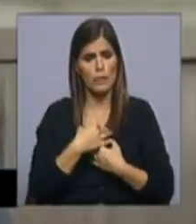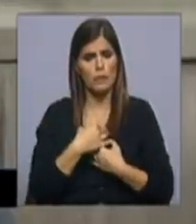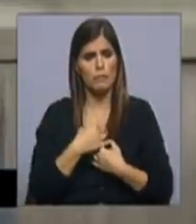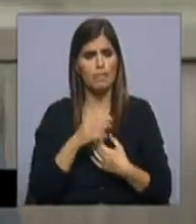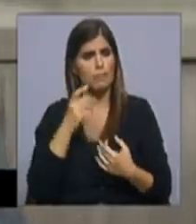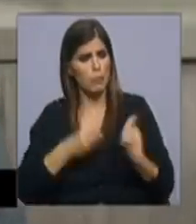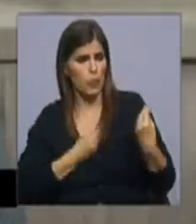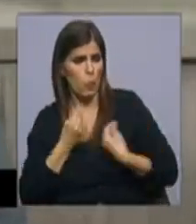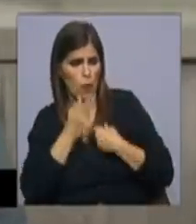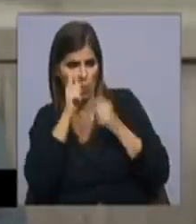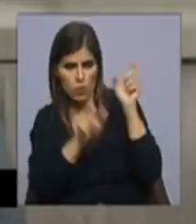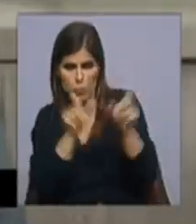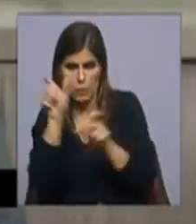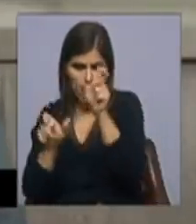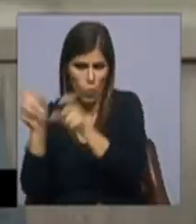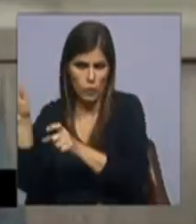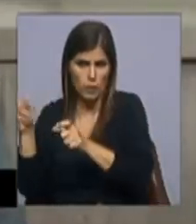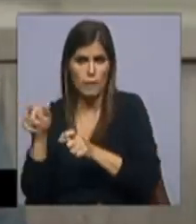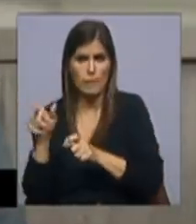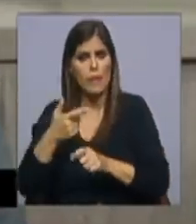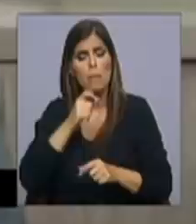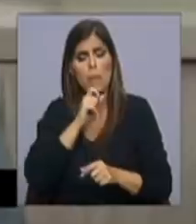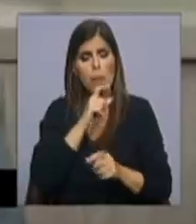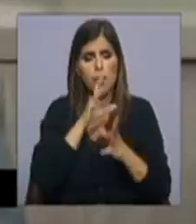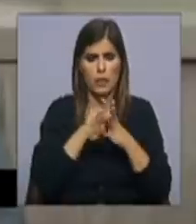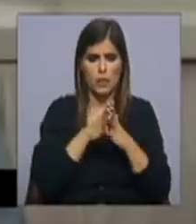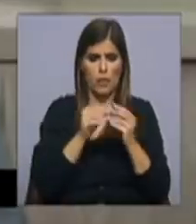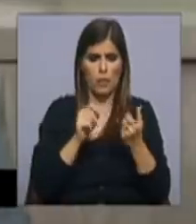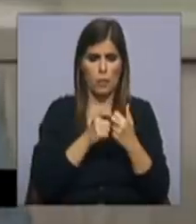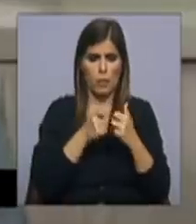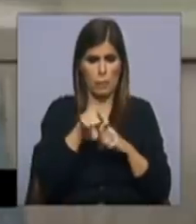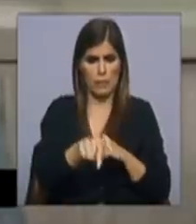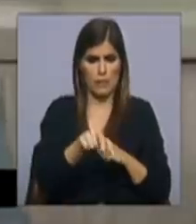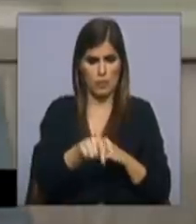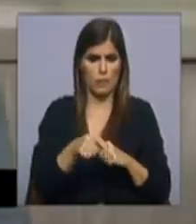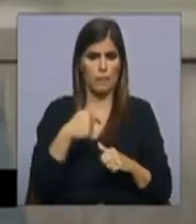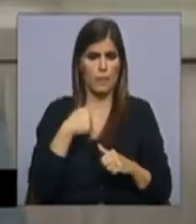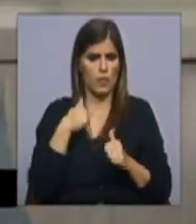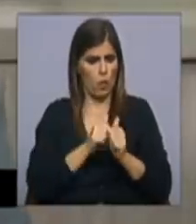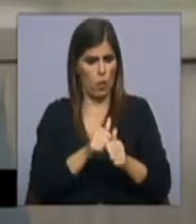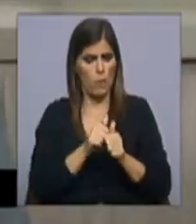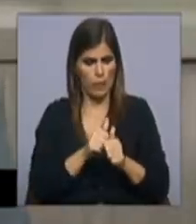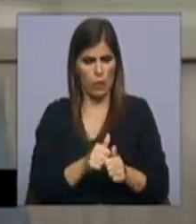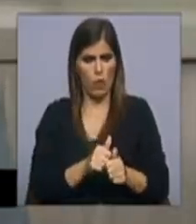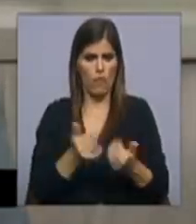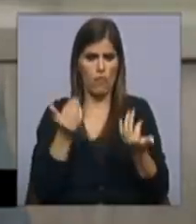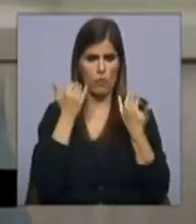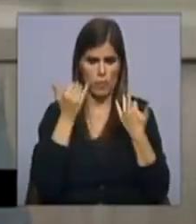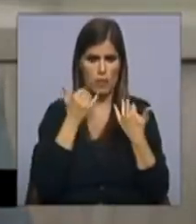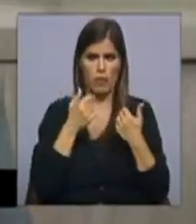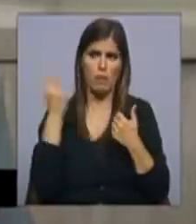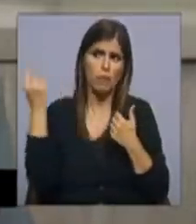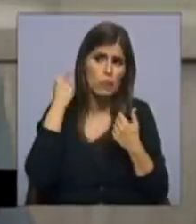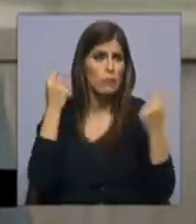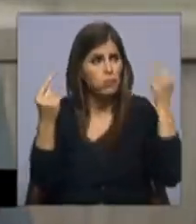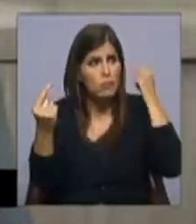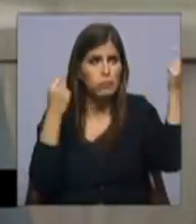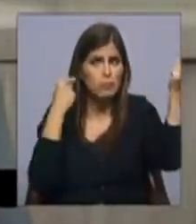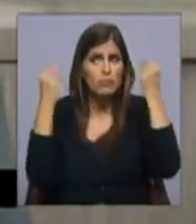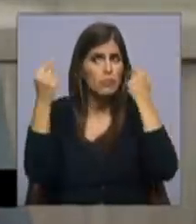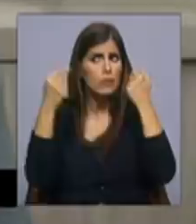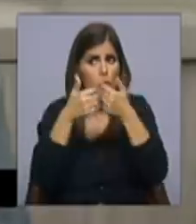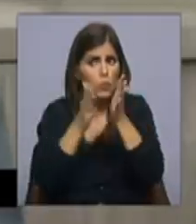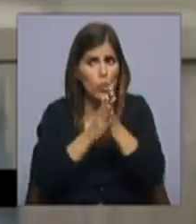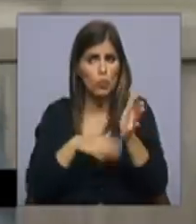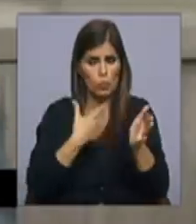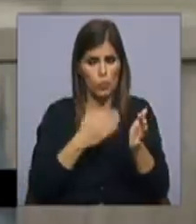humanitário para que a gente possa resolver esses problemas. Eu tenho acompanhado o noticiário do mundo e tenho percebido e